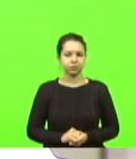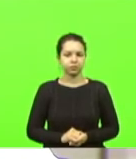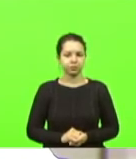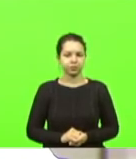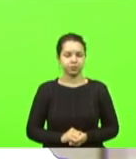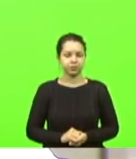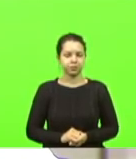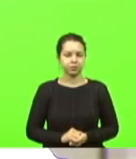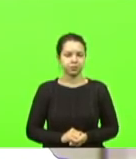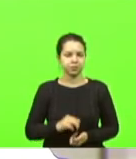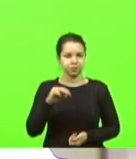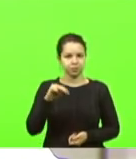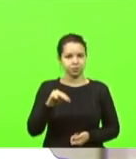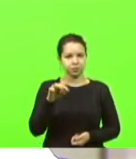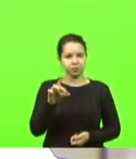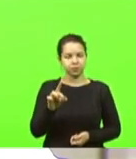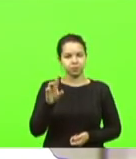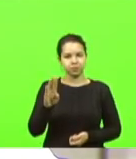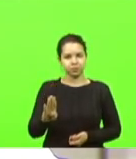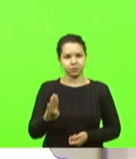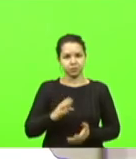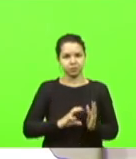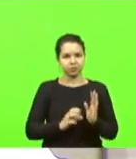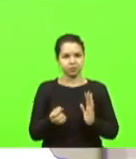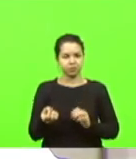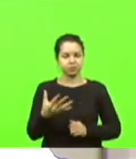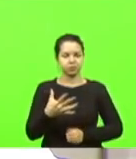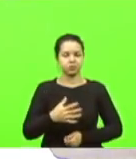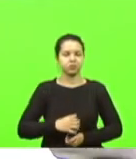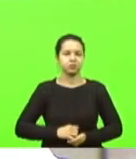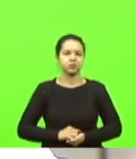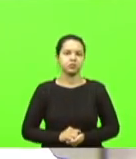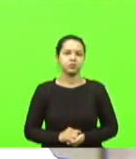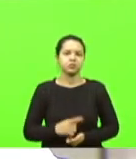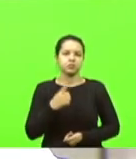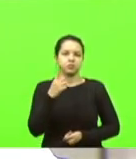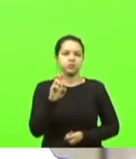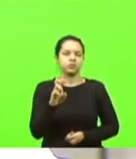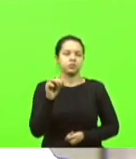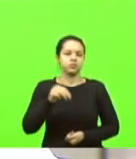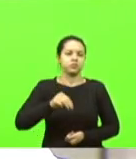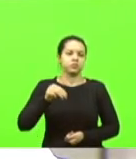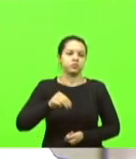Bloco MDB, Partido Novo, por 15 minutos.